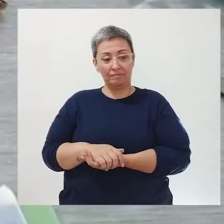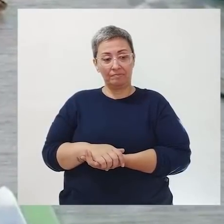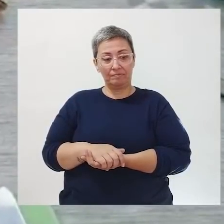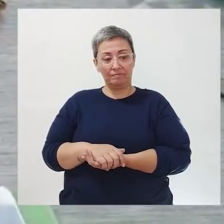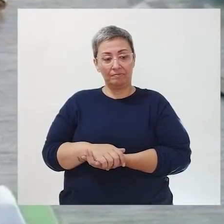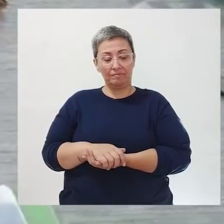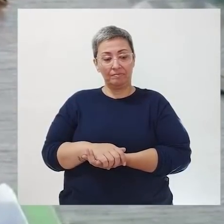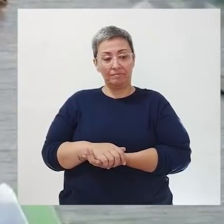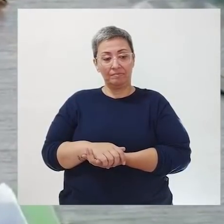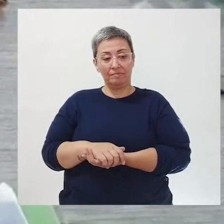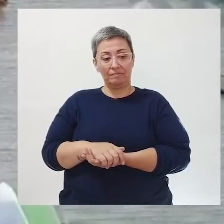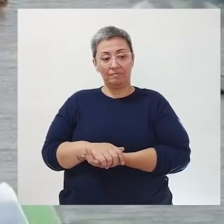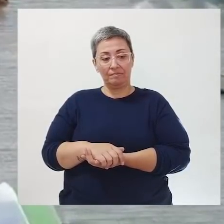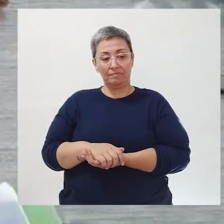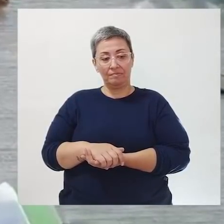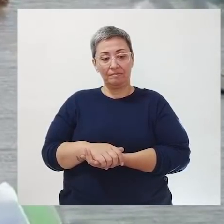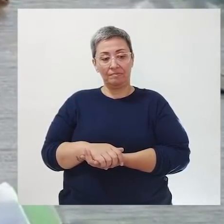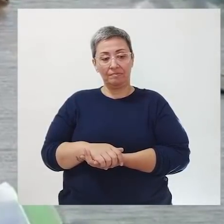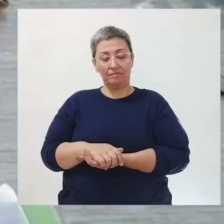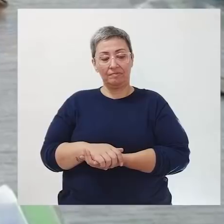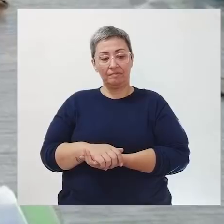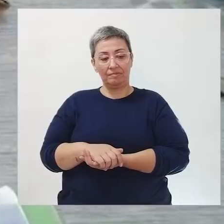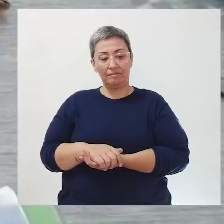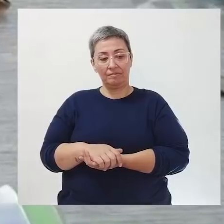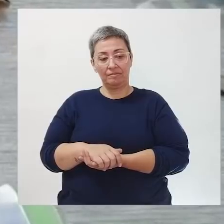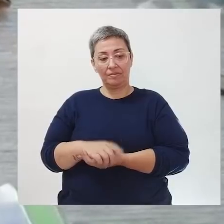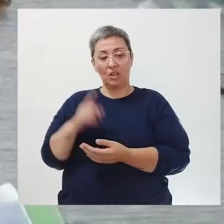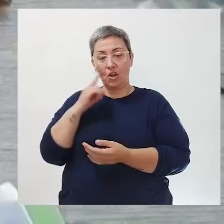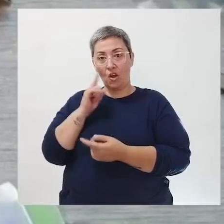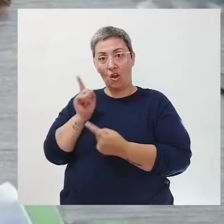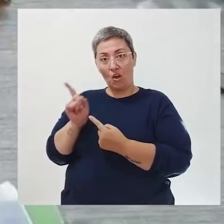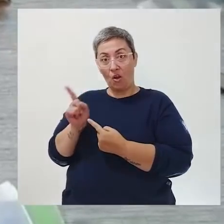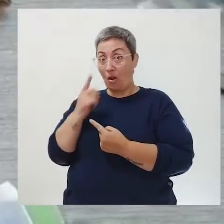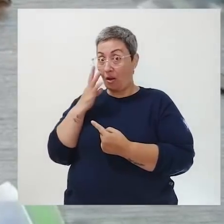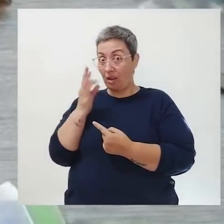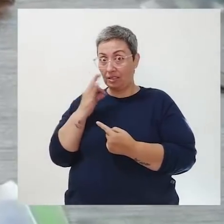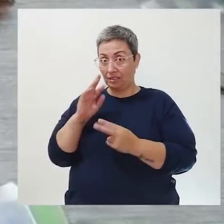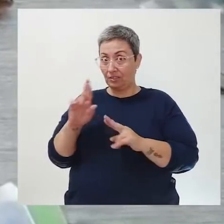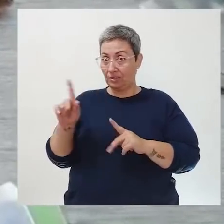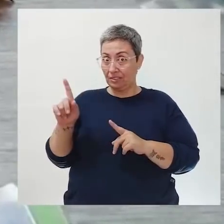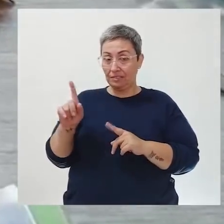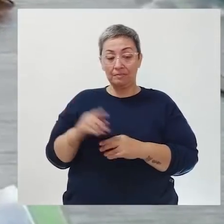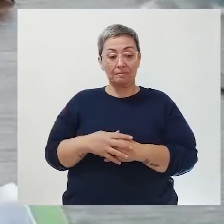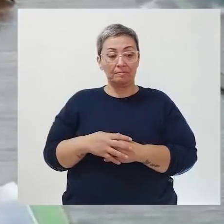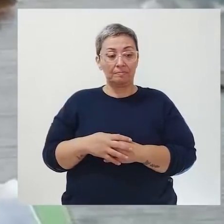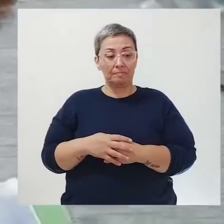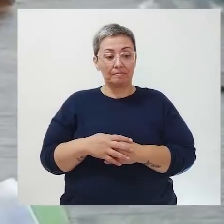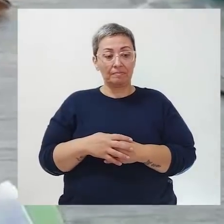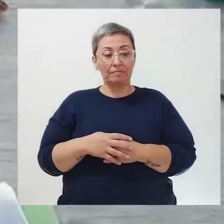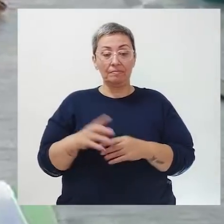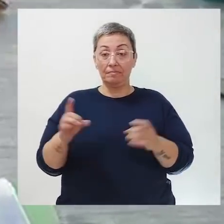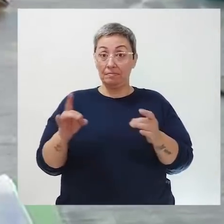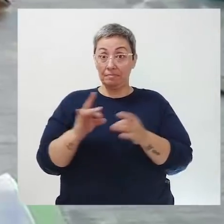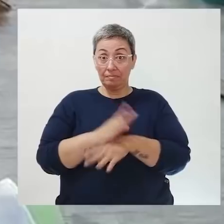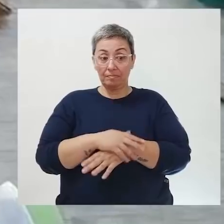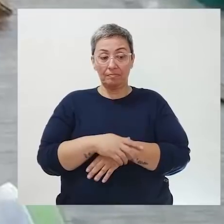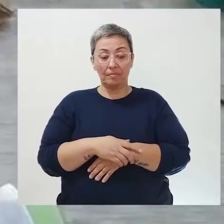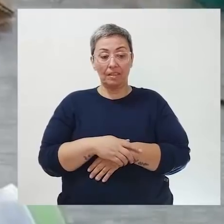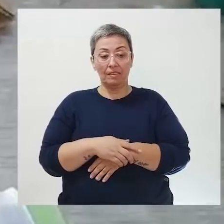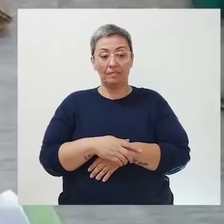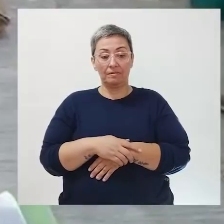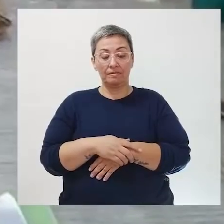levar até lá em cima e fazer aqui um semicírculo para fazer a cabecinha. Feito